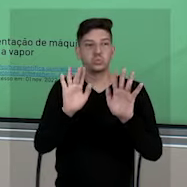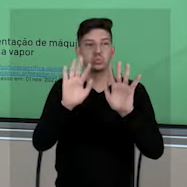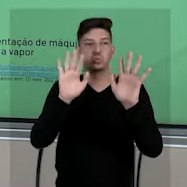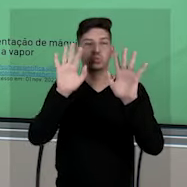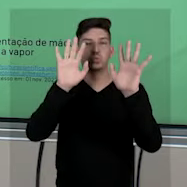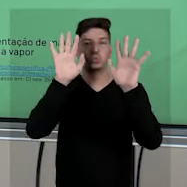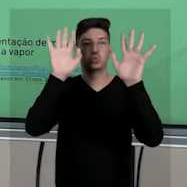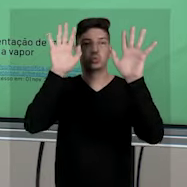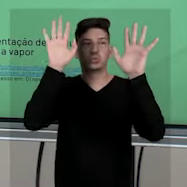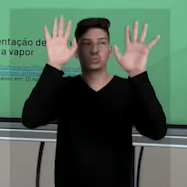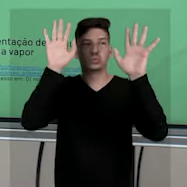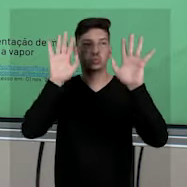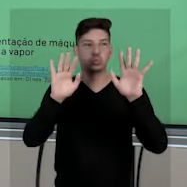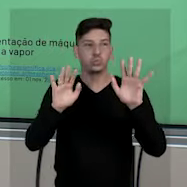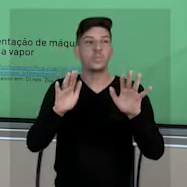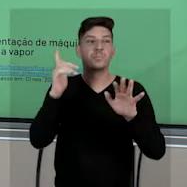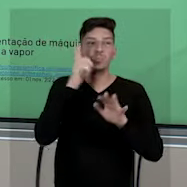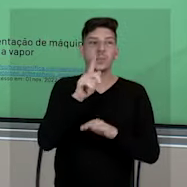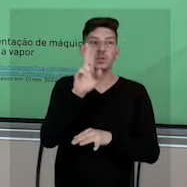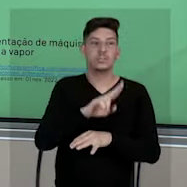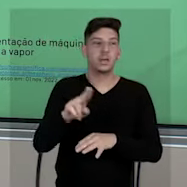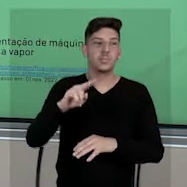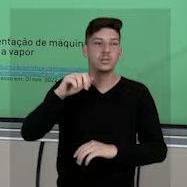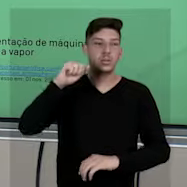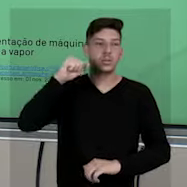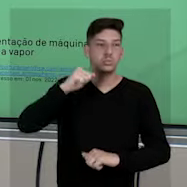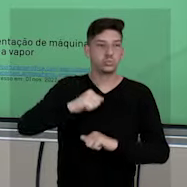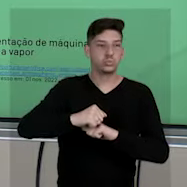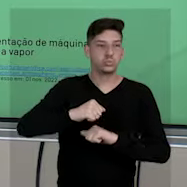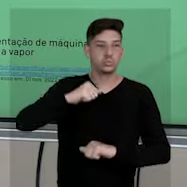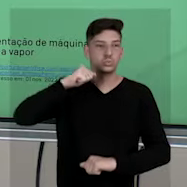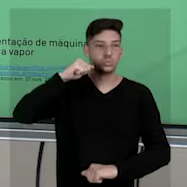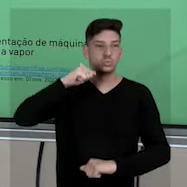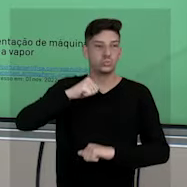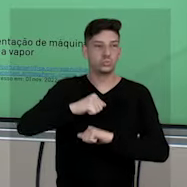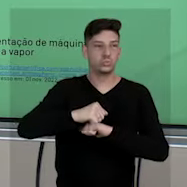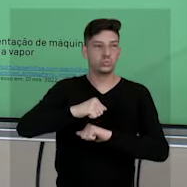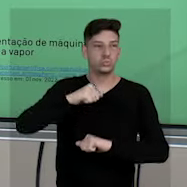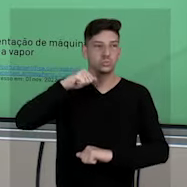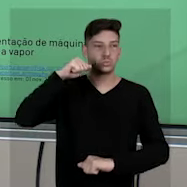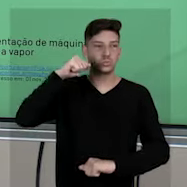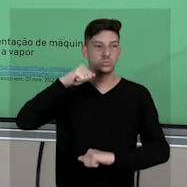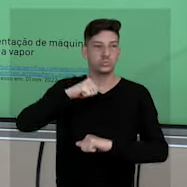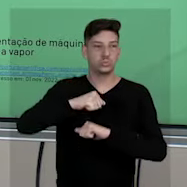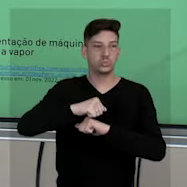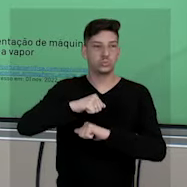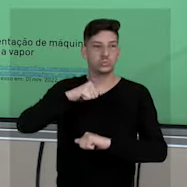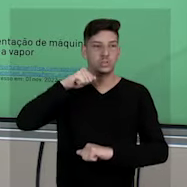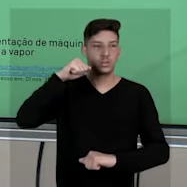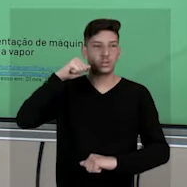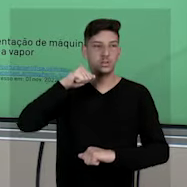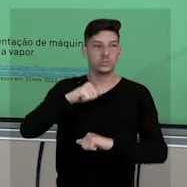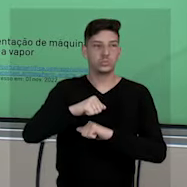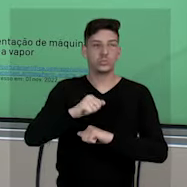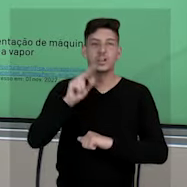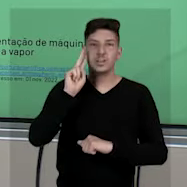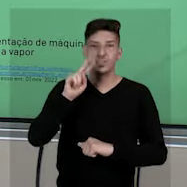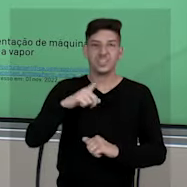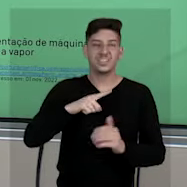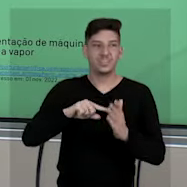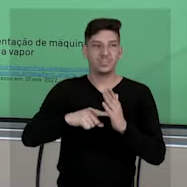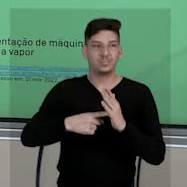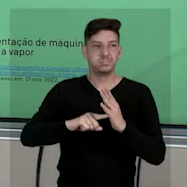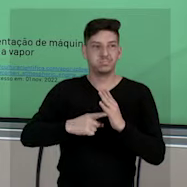o deslocamento de um pistão, olha só. Então, esse vapor pressiona esse pistão, no caso aqui desse exemplo, né, da maquinazinha do